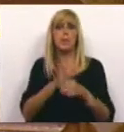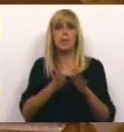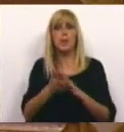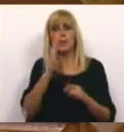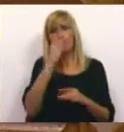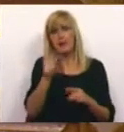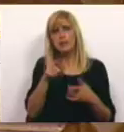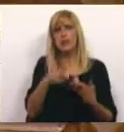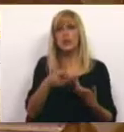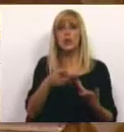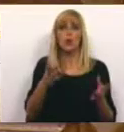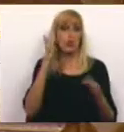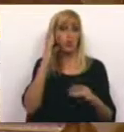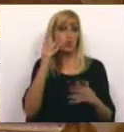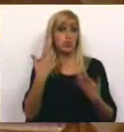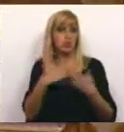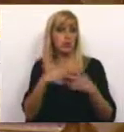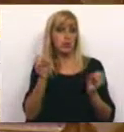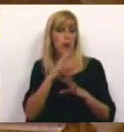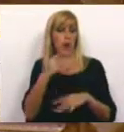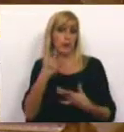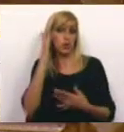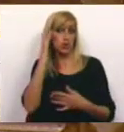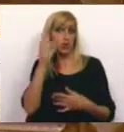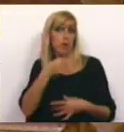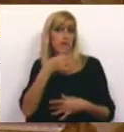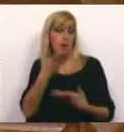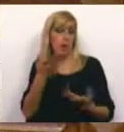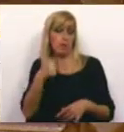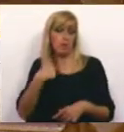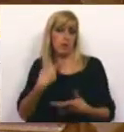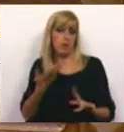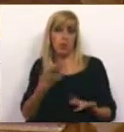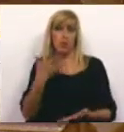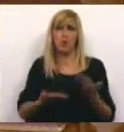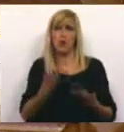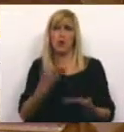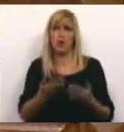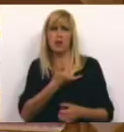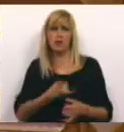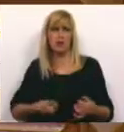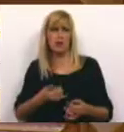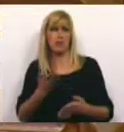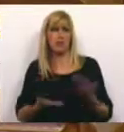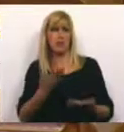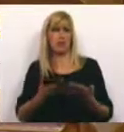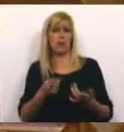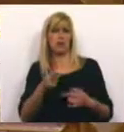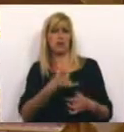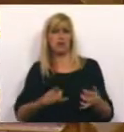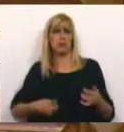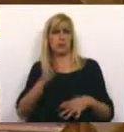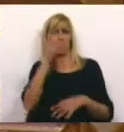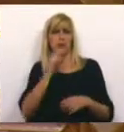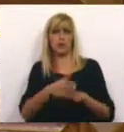que os números não deixam margem para dúvidas. Os números falam por si, nem vale a pena comparar os índices de desemprego de hoje com os índices de desemprego durante o